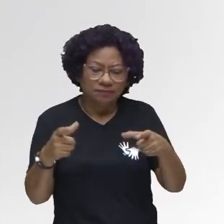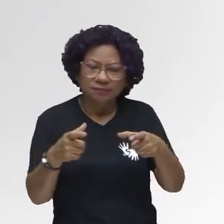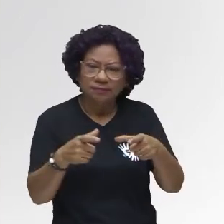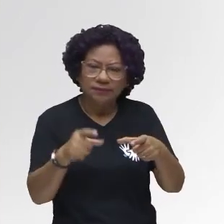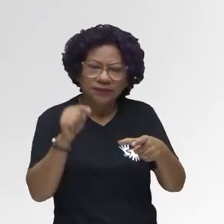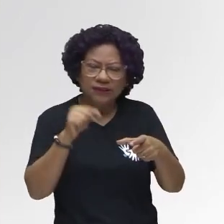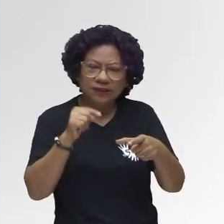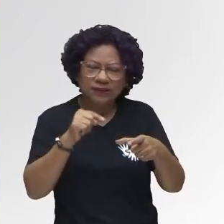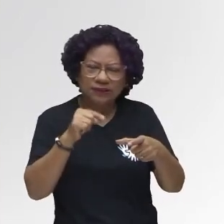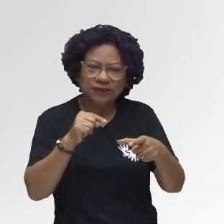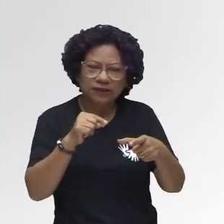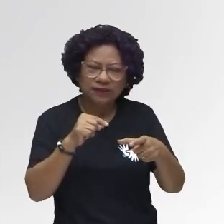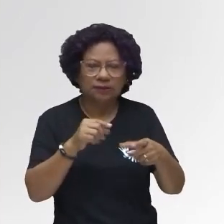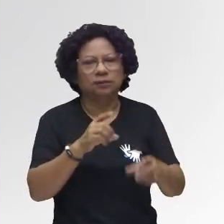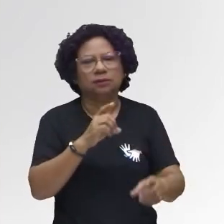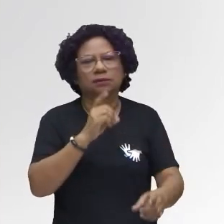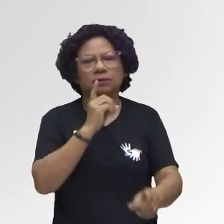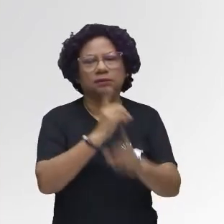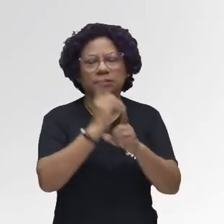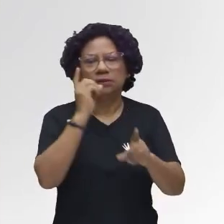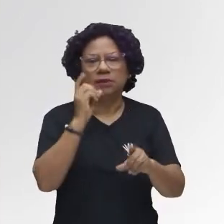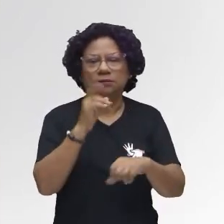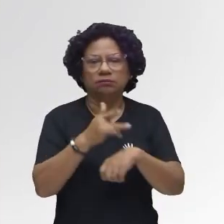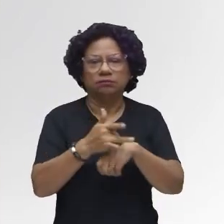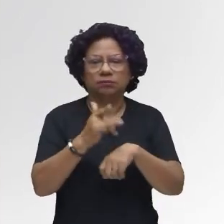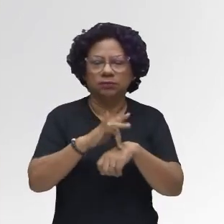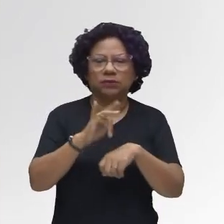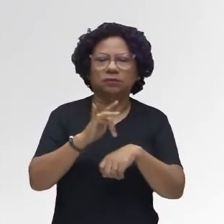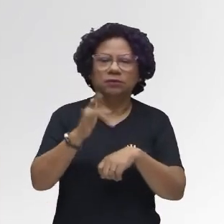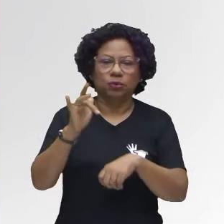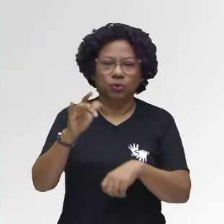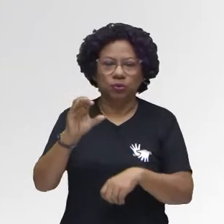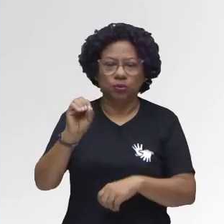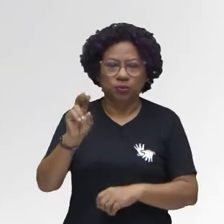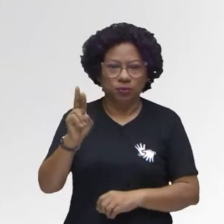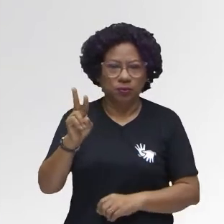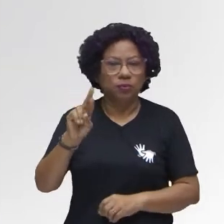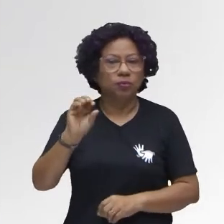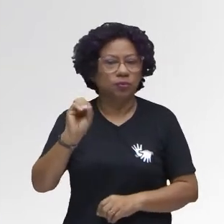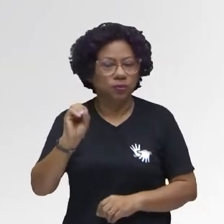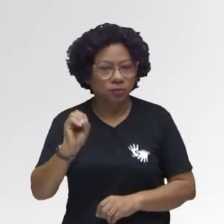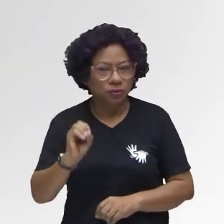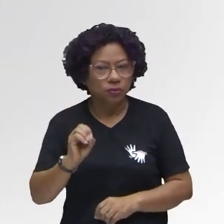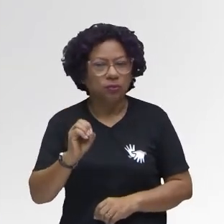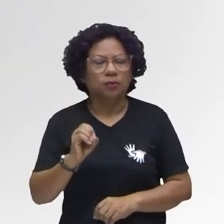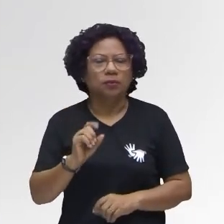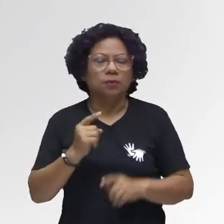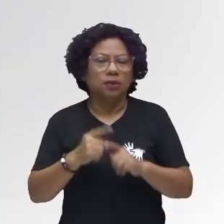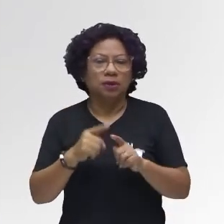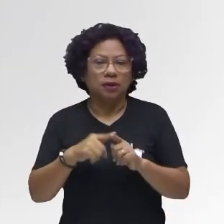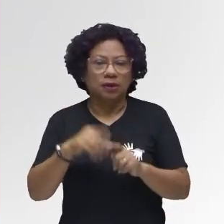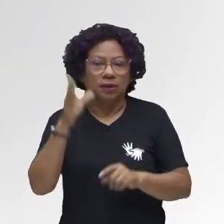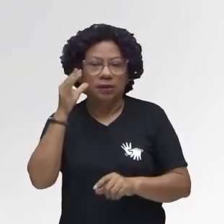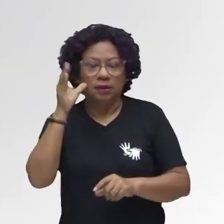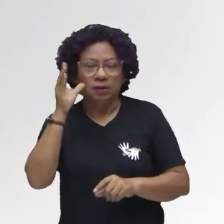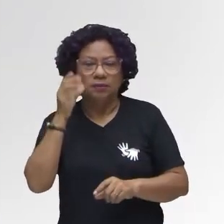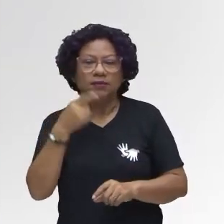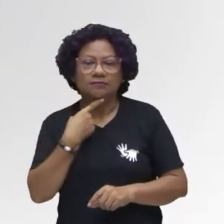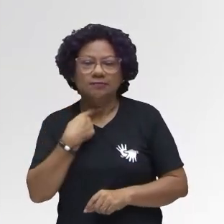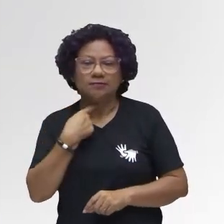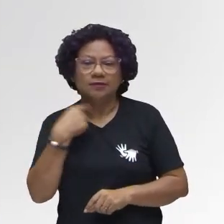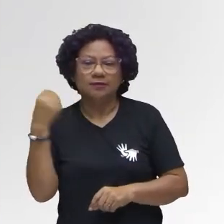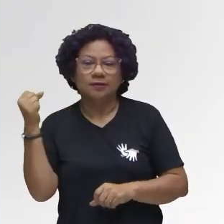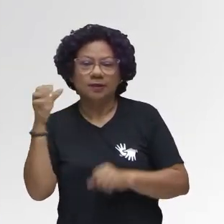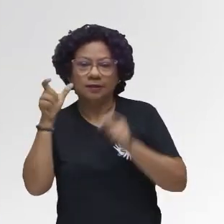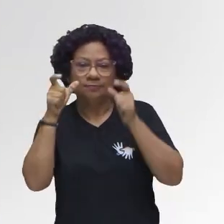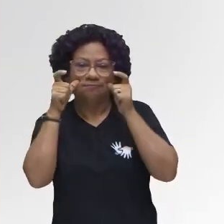uma riqueza. Era o que se busca. Quando se coloniza o lugar, se busca a riqueza. E com a descoberta desse